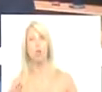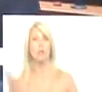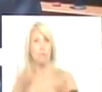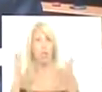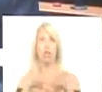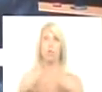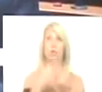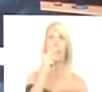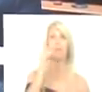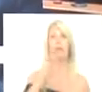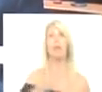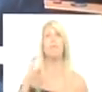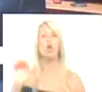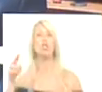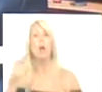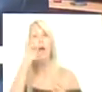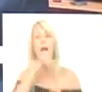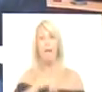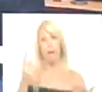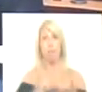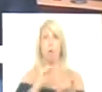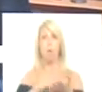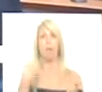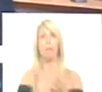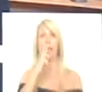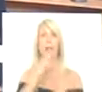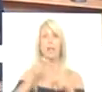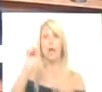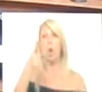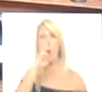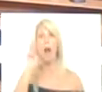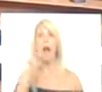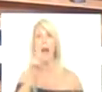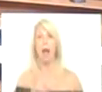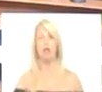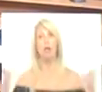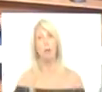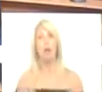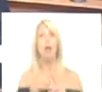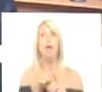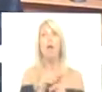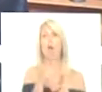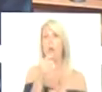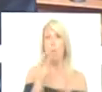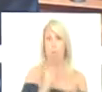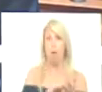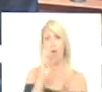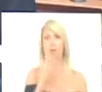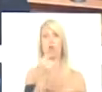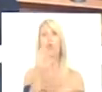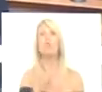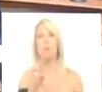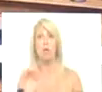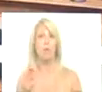de euros para os consumidores pobres de eletricidade e gás. Até ao fim de agosto, os pobres só viram 2 milhões de euros desses